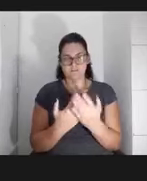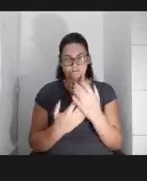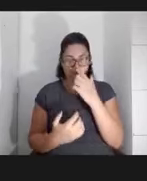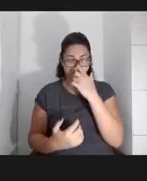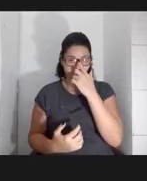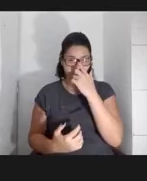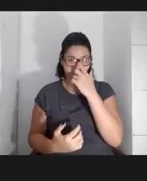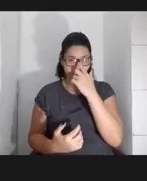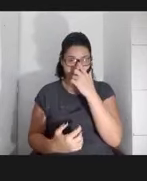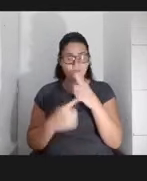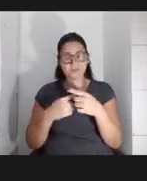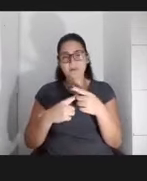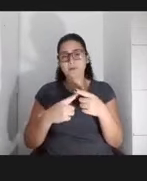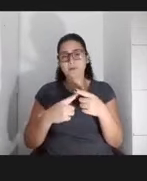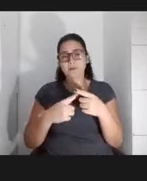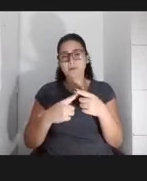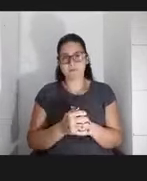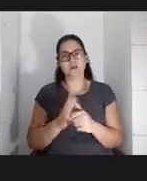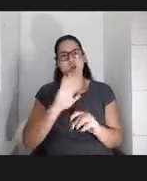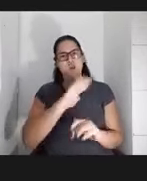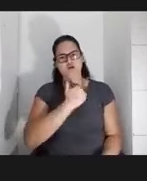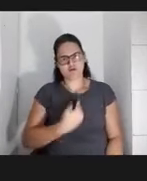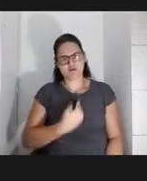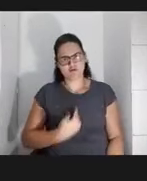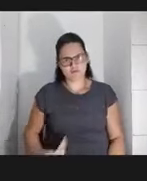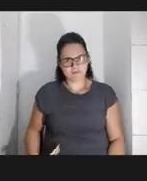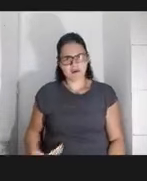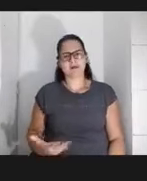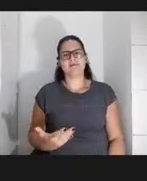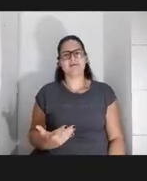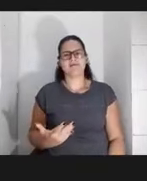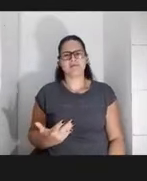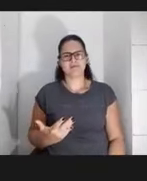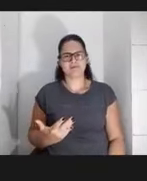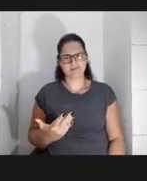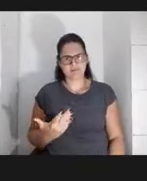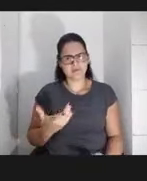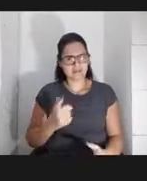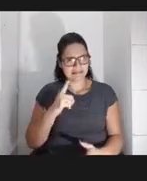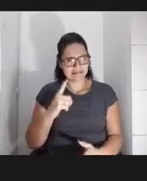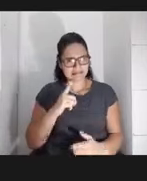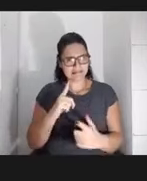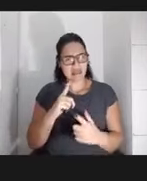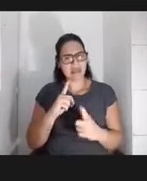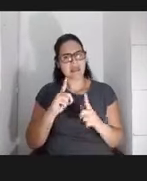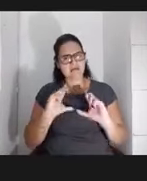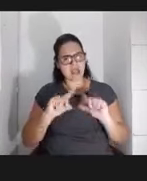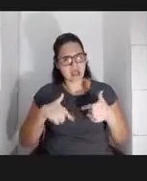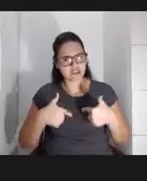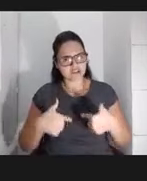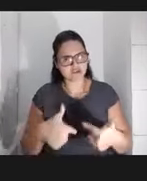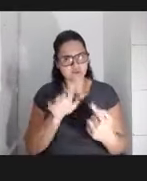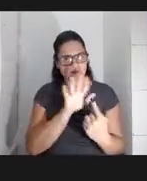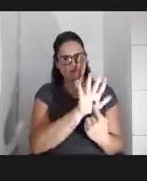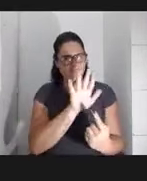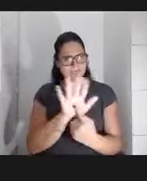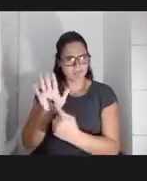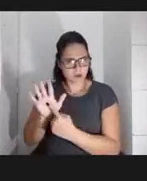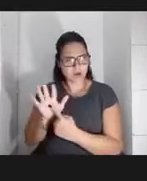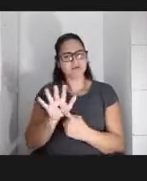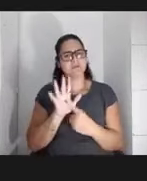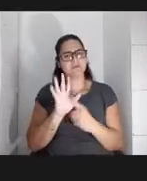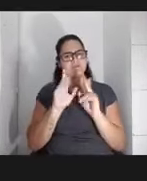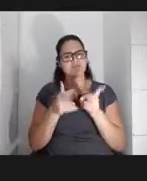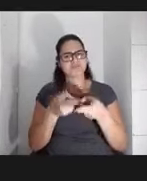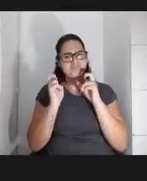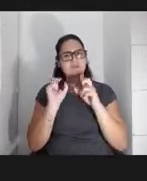e isso os governos ressaltam muito nas suas atitudes, nos seus encaminhamentos, é de que a escola,